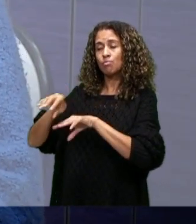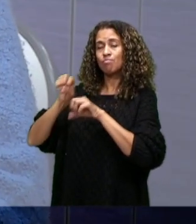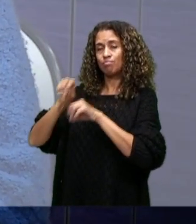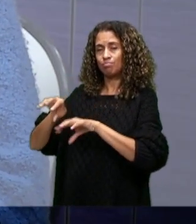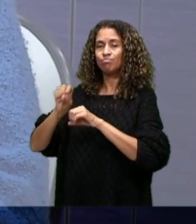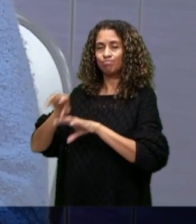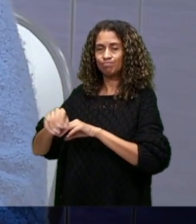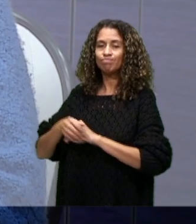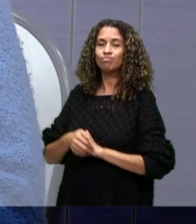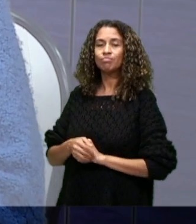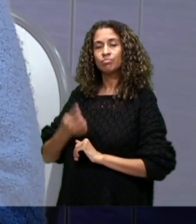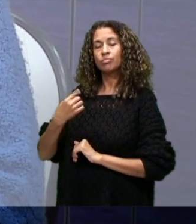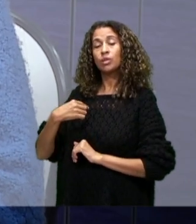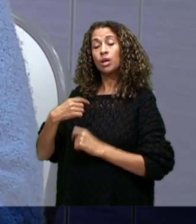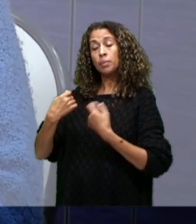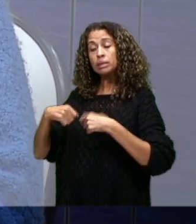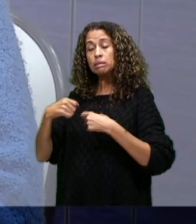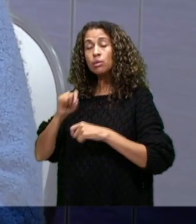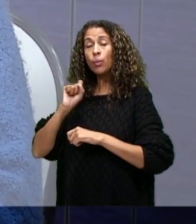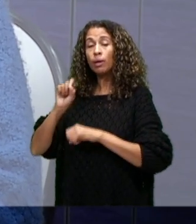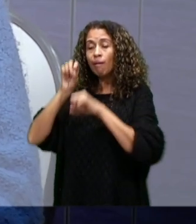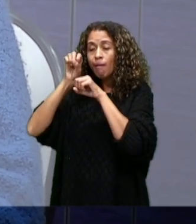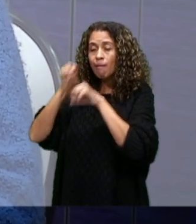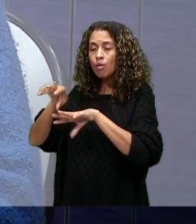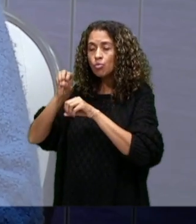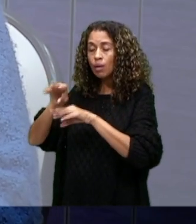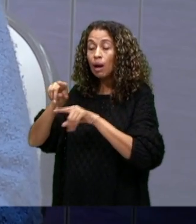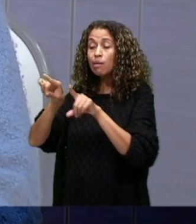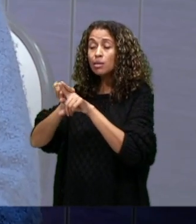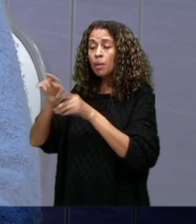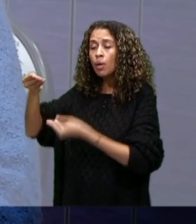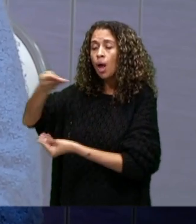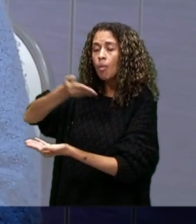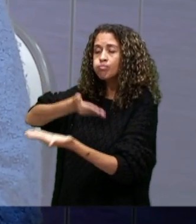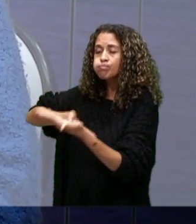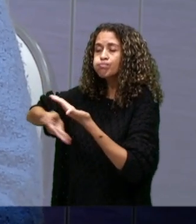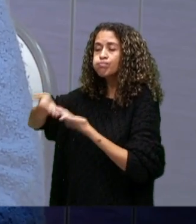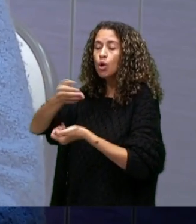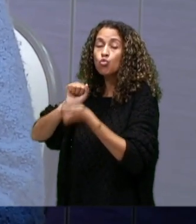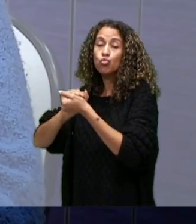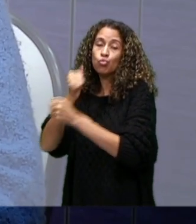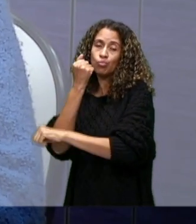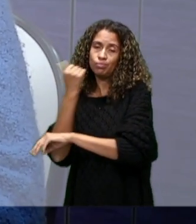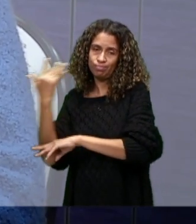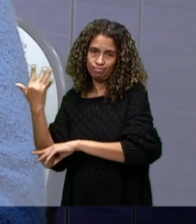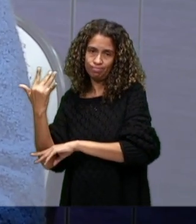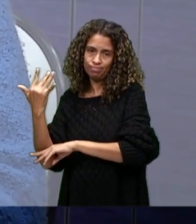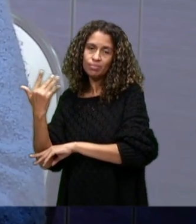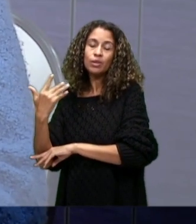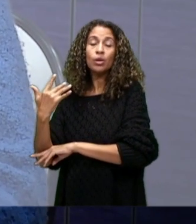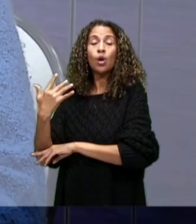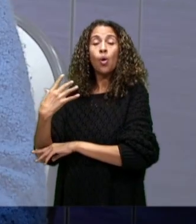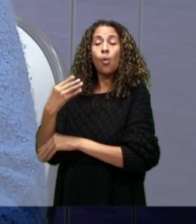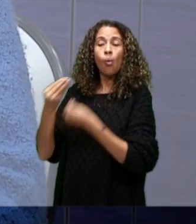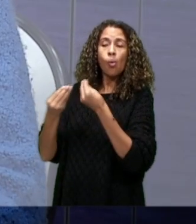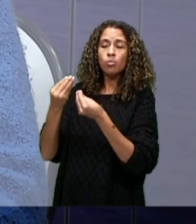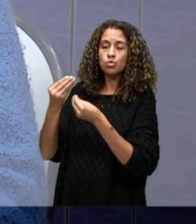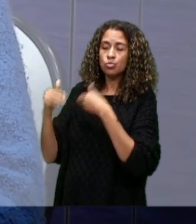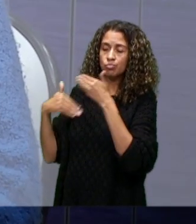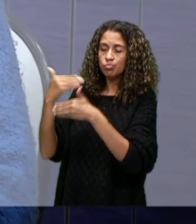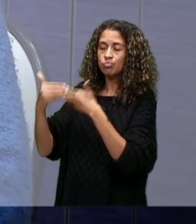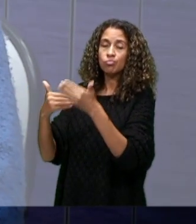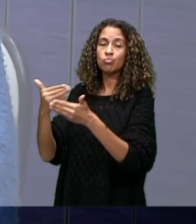a gente precisa educar para se envolver com o ambiente. Então, a forma como a gente desenvolveu as